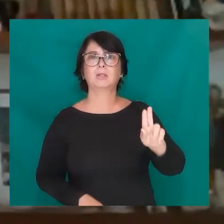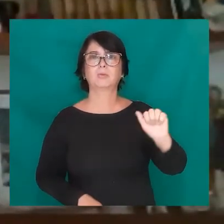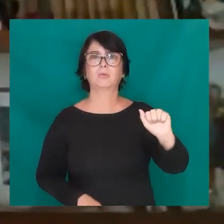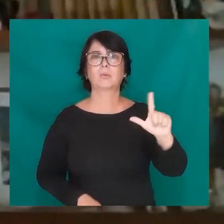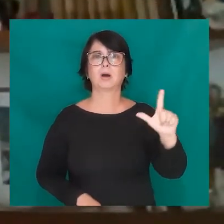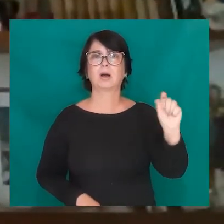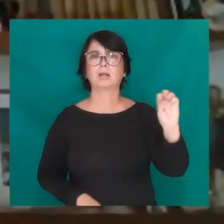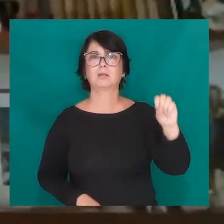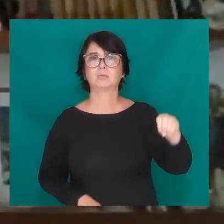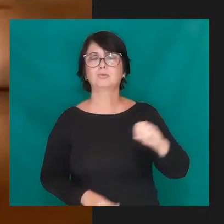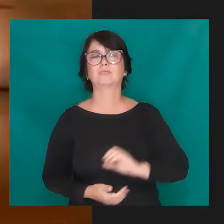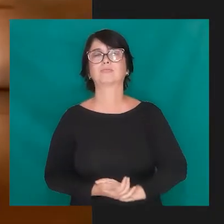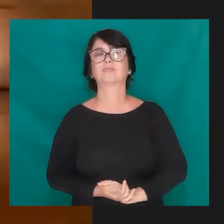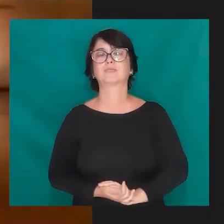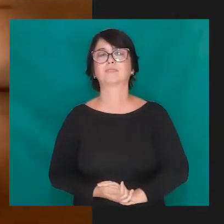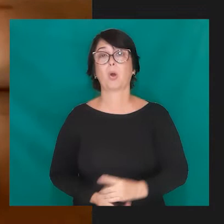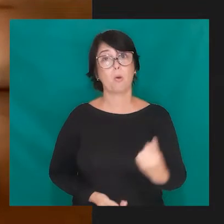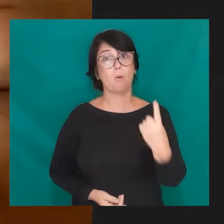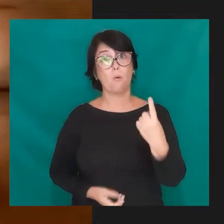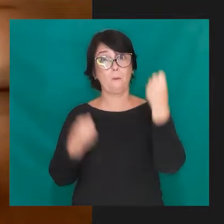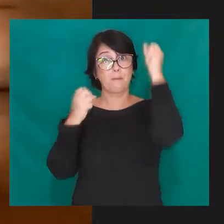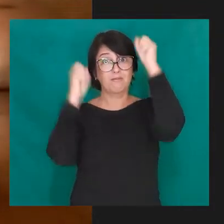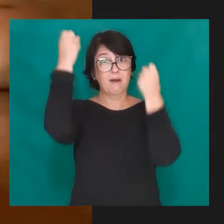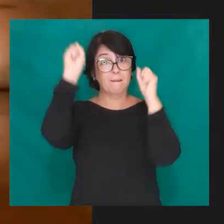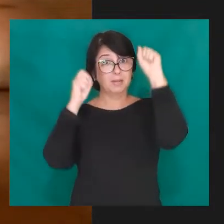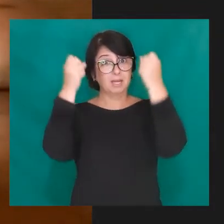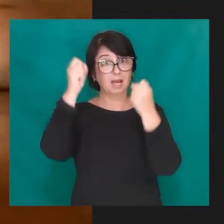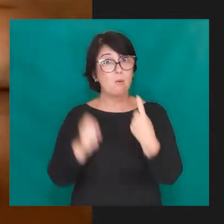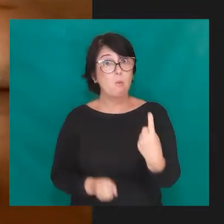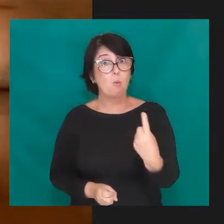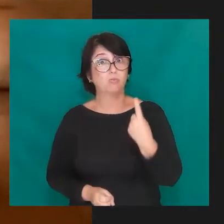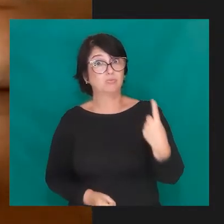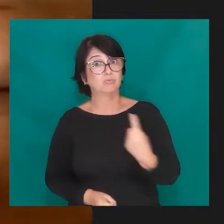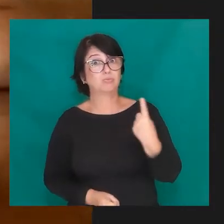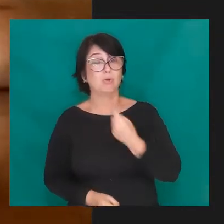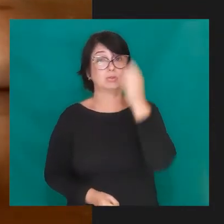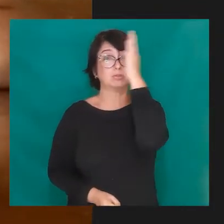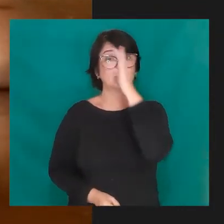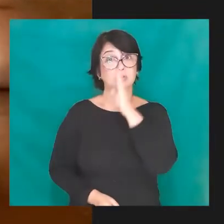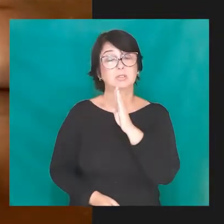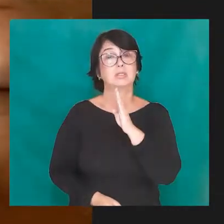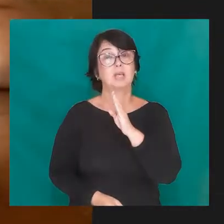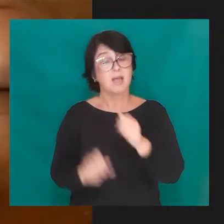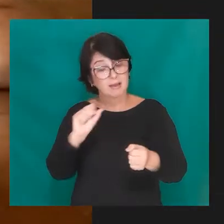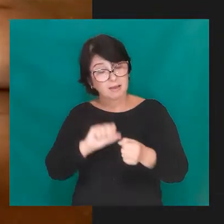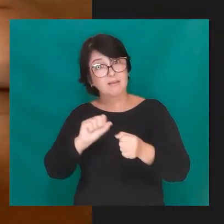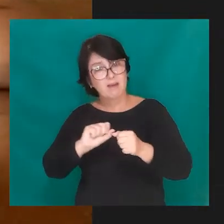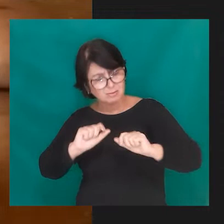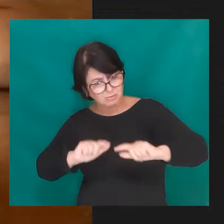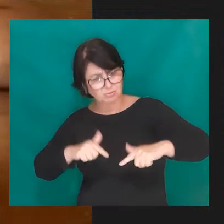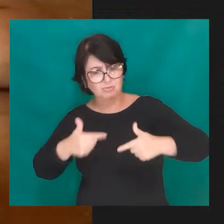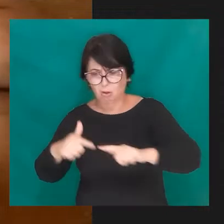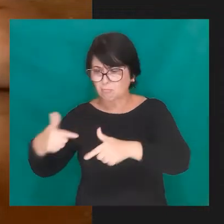Hoje existe uma fábrica de acordeon que, a meu ver, é a única no Brasil, porque é a única que realmente fabrica todas as peças, desde